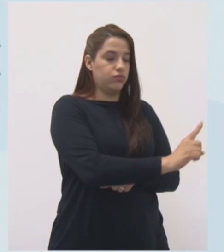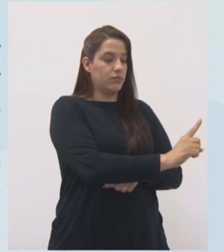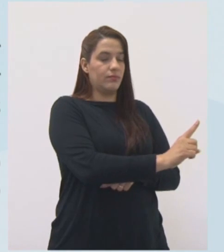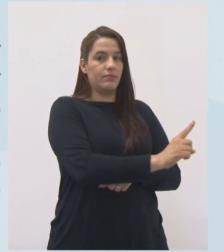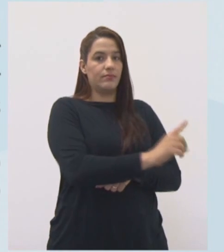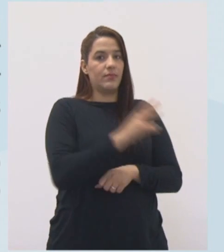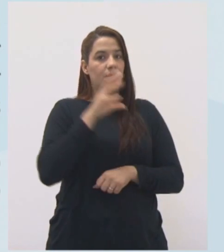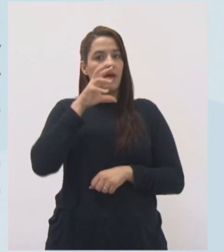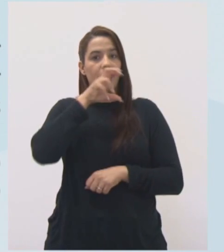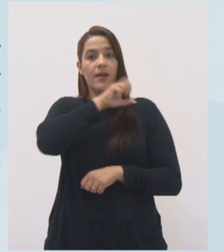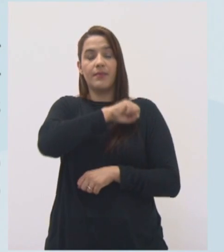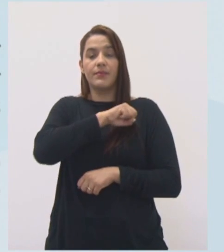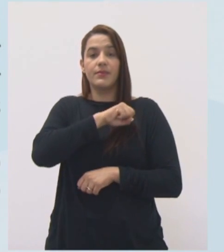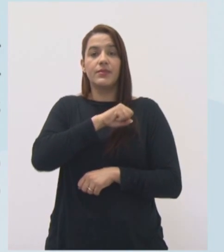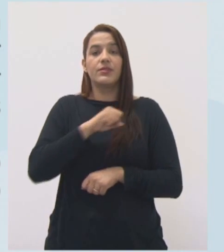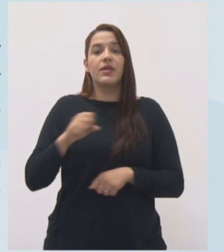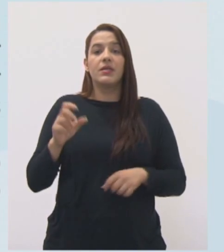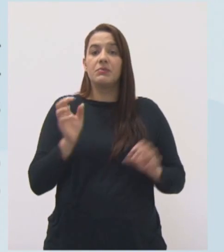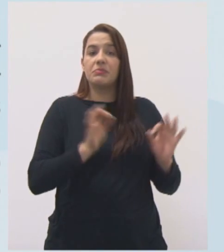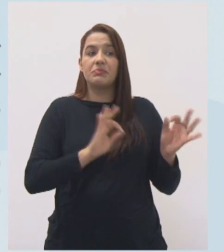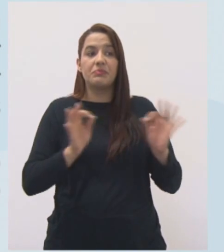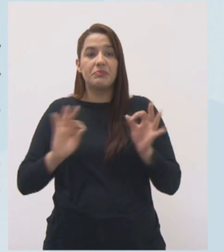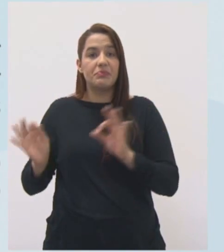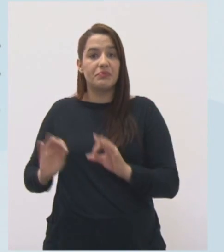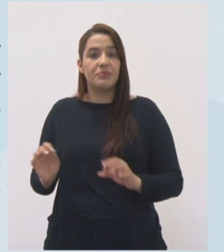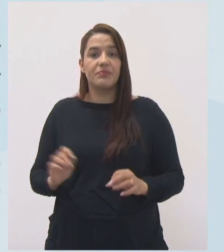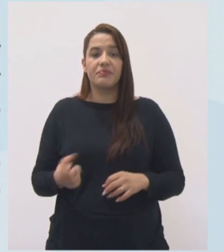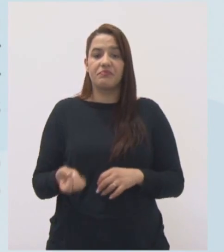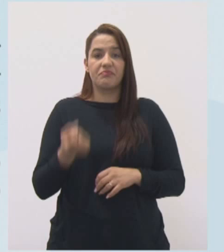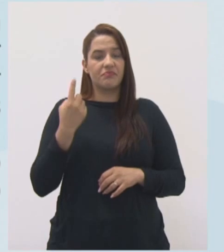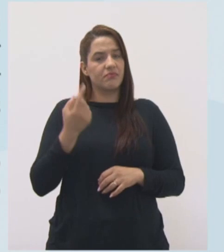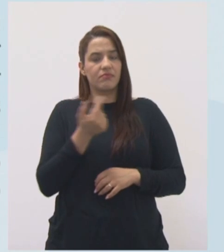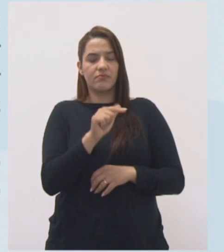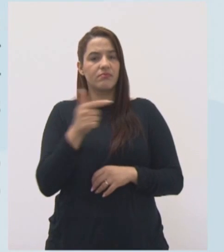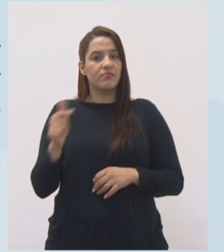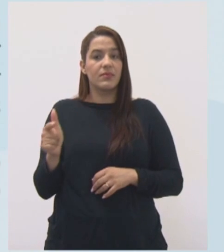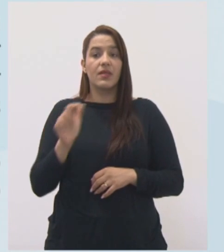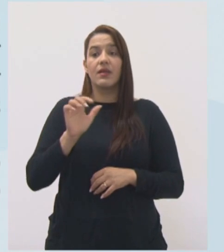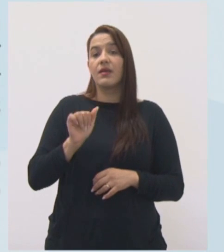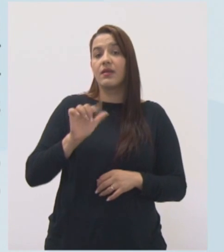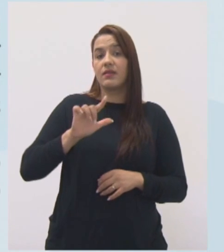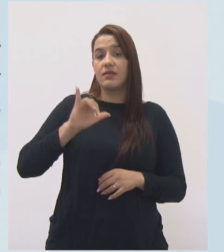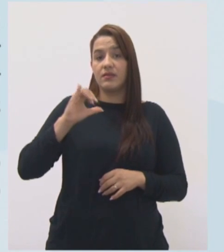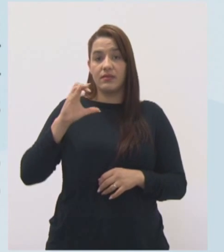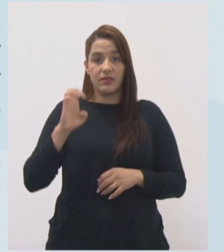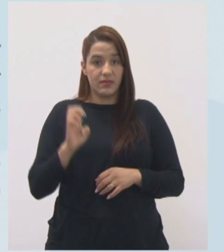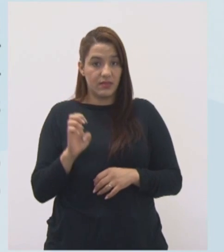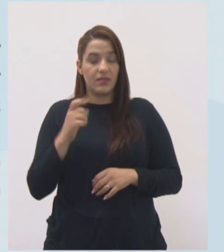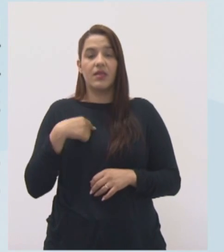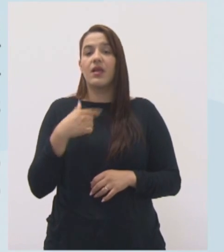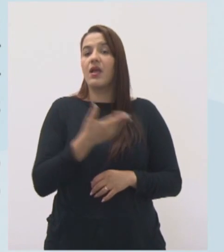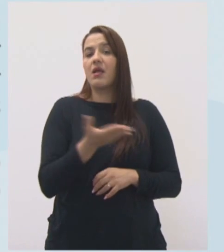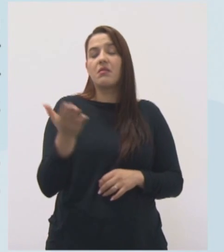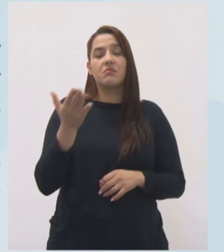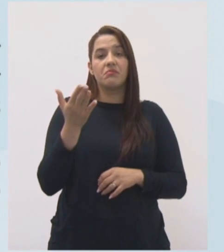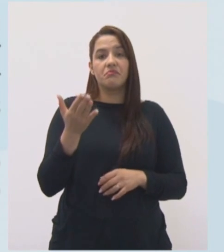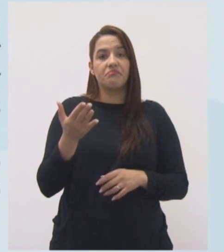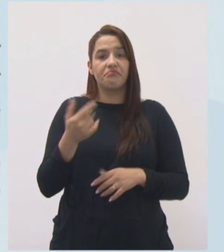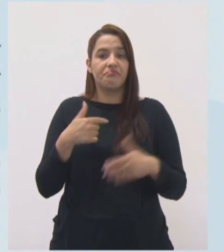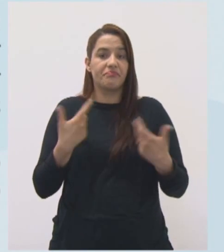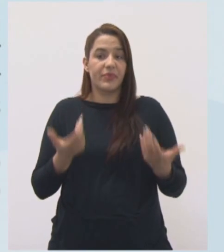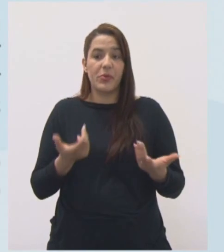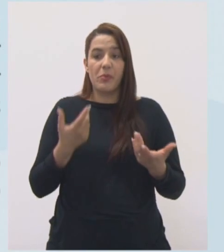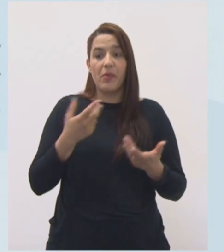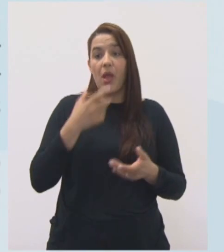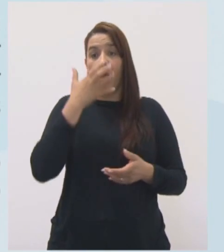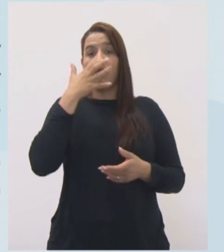dali. Não havia nada de extraordinário nisso. Alice não achou verdadeiramente notável, nem